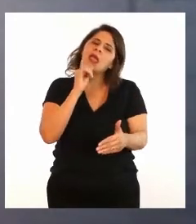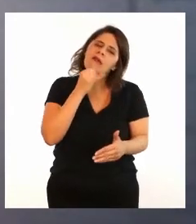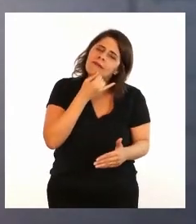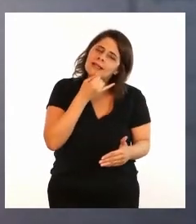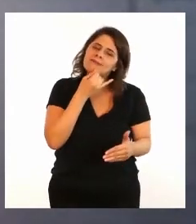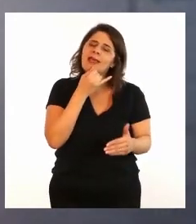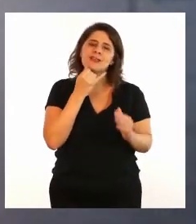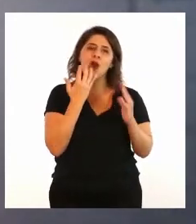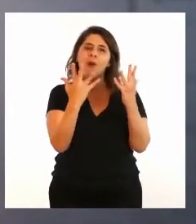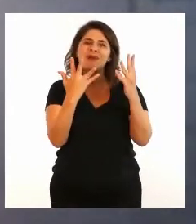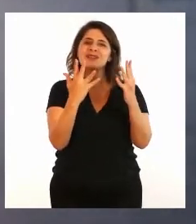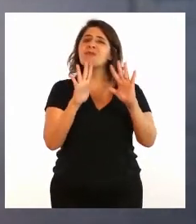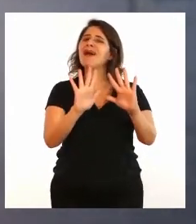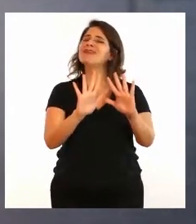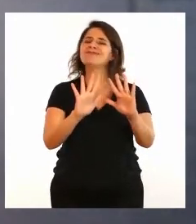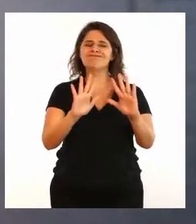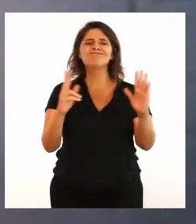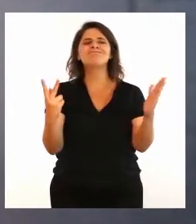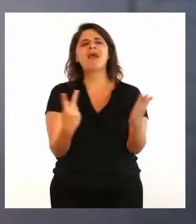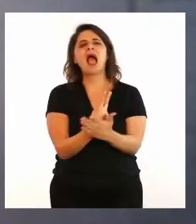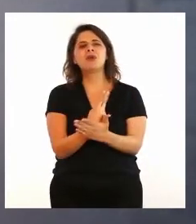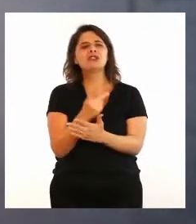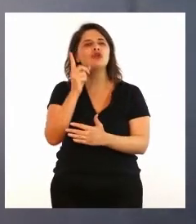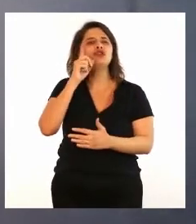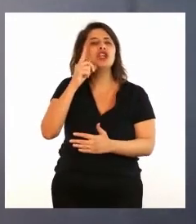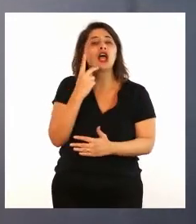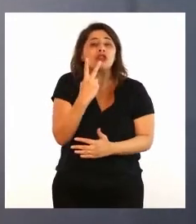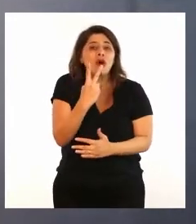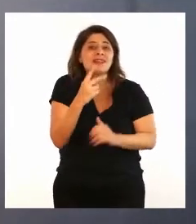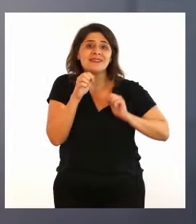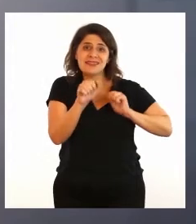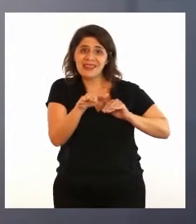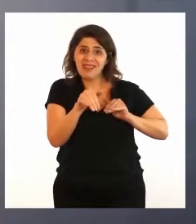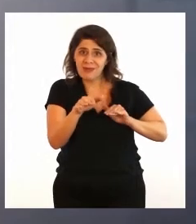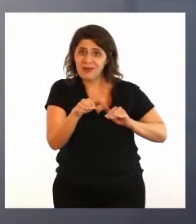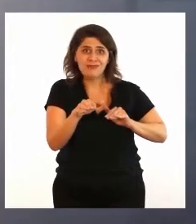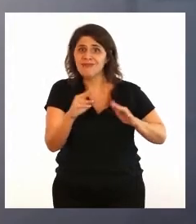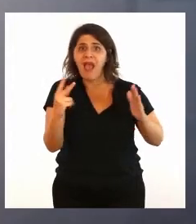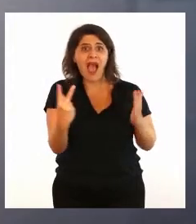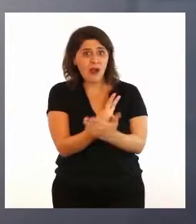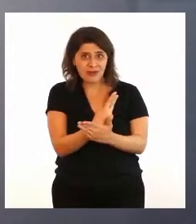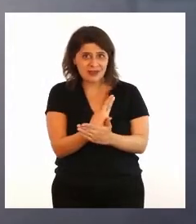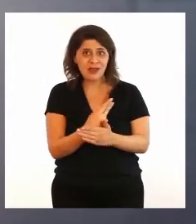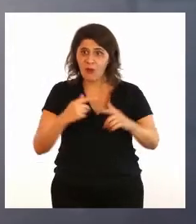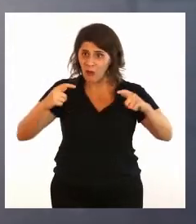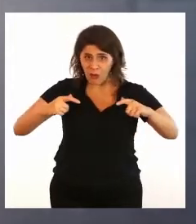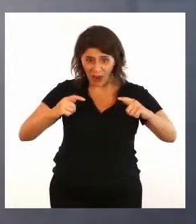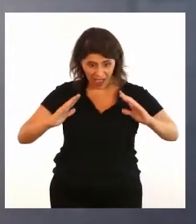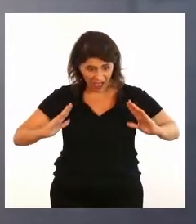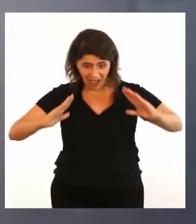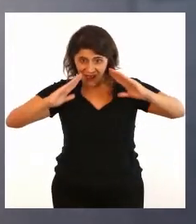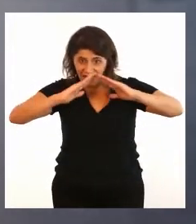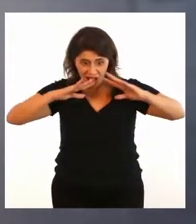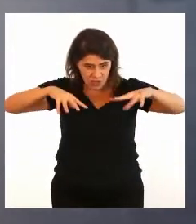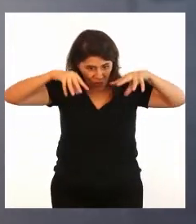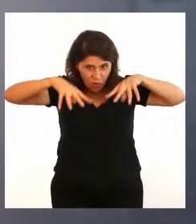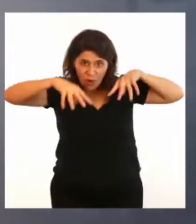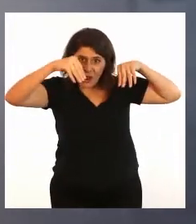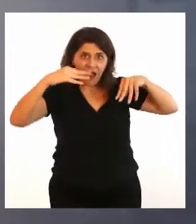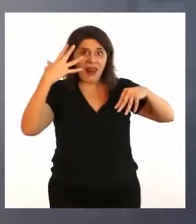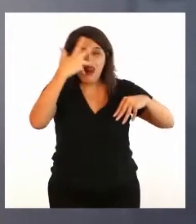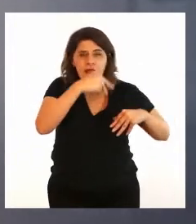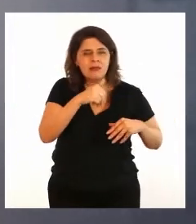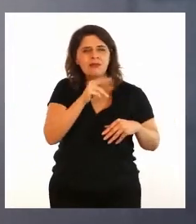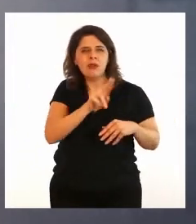como vocês devem se lembrar, no dia 2 de setembro daquele ano, o palácio que abriga o museu, o Palácio São